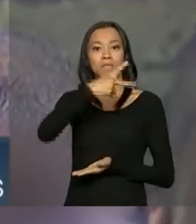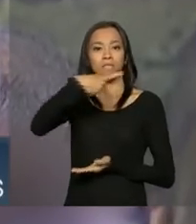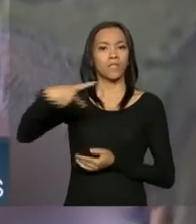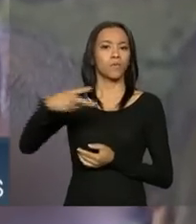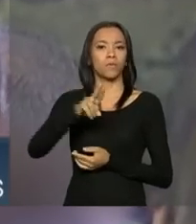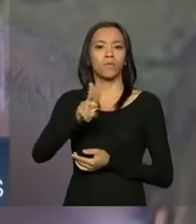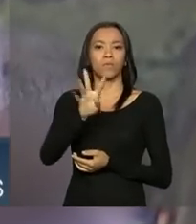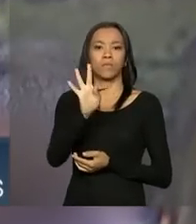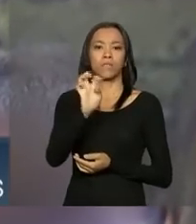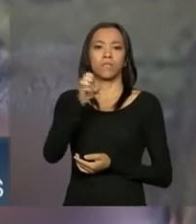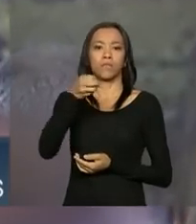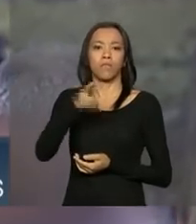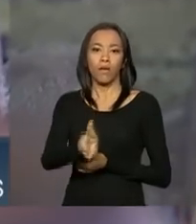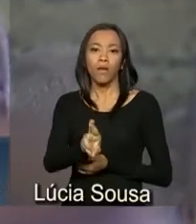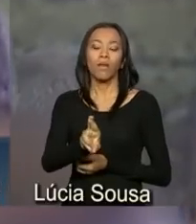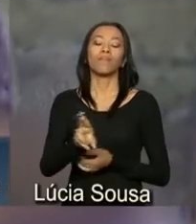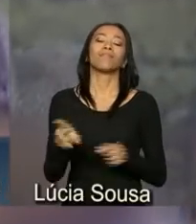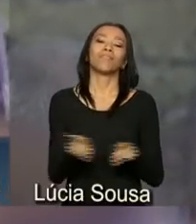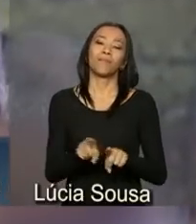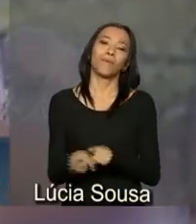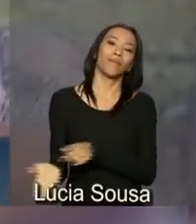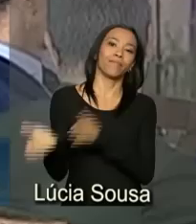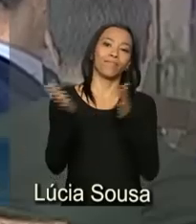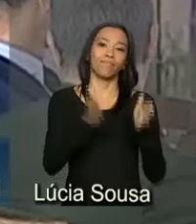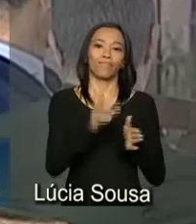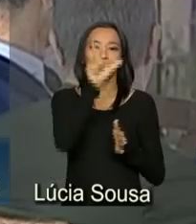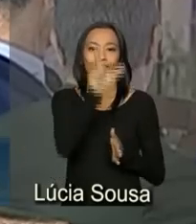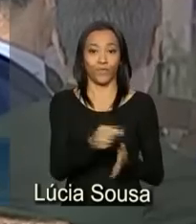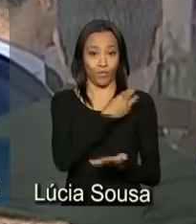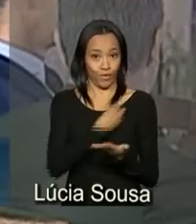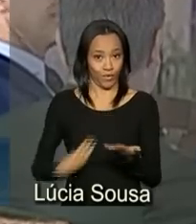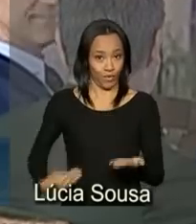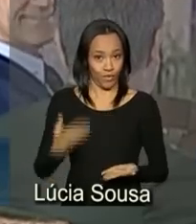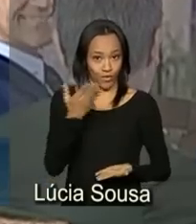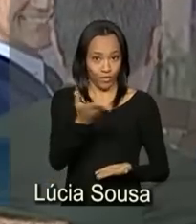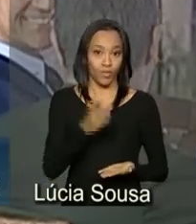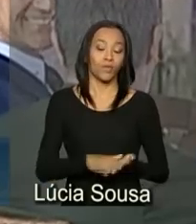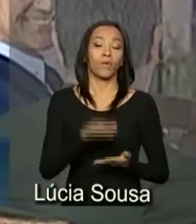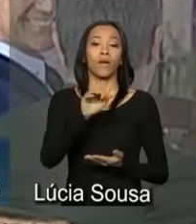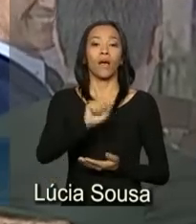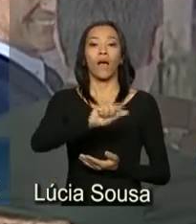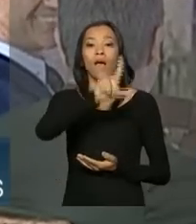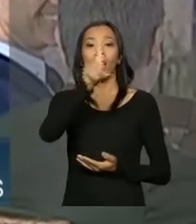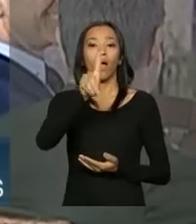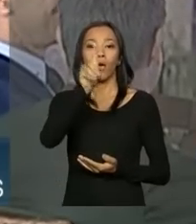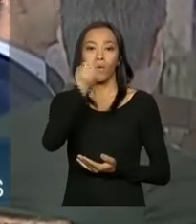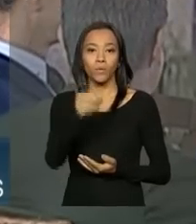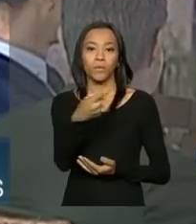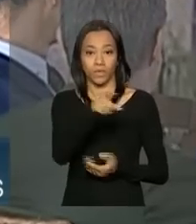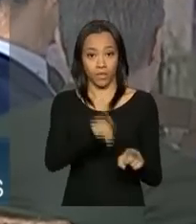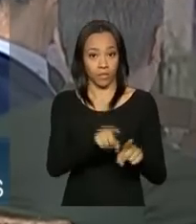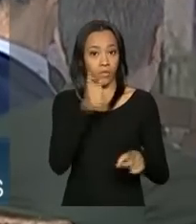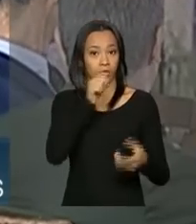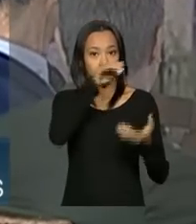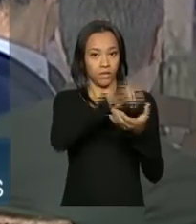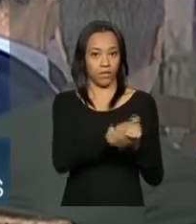Temer, e o ministro da Defesa, Aldo Rebelo, e a senhora Rita de Cássio Rebelo.